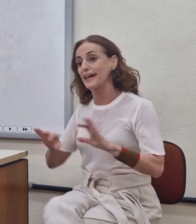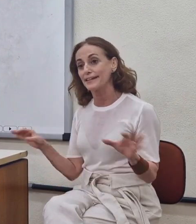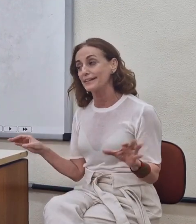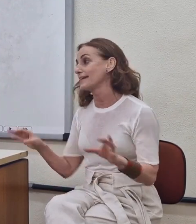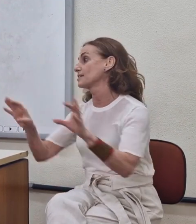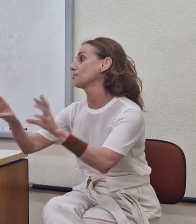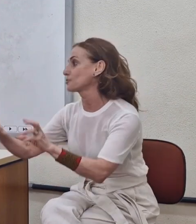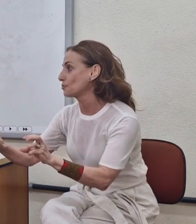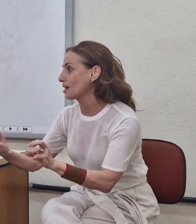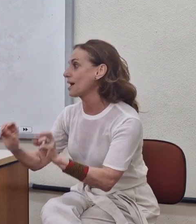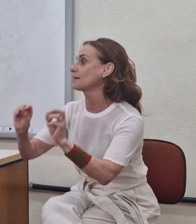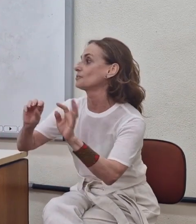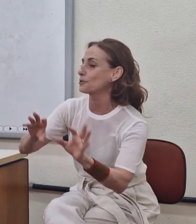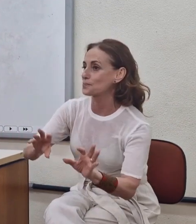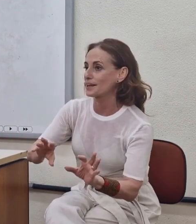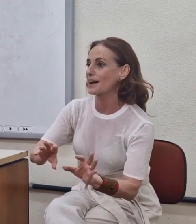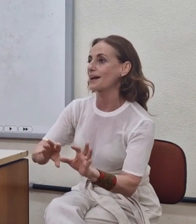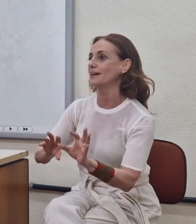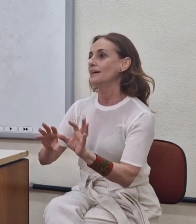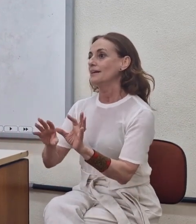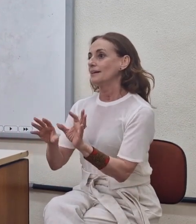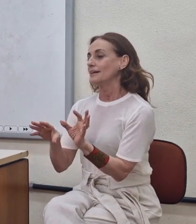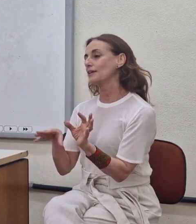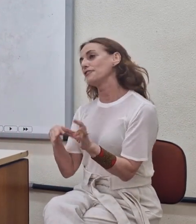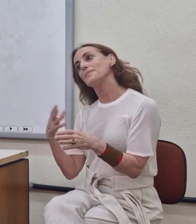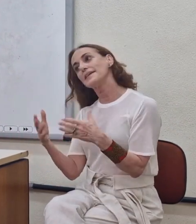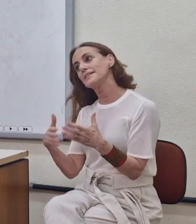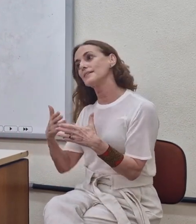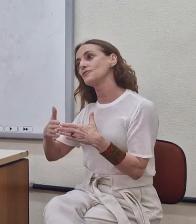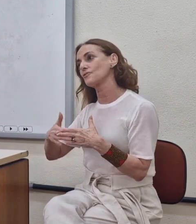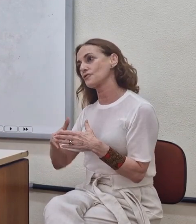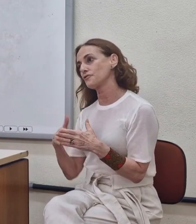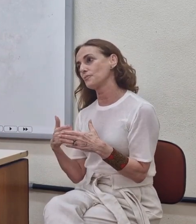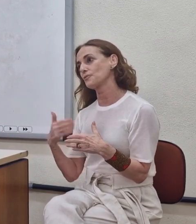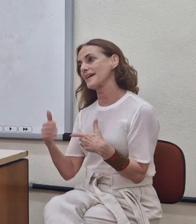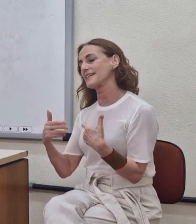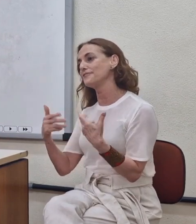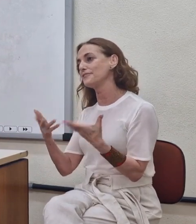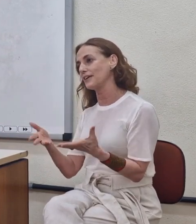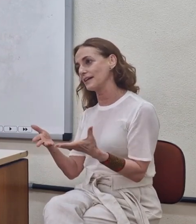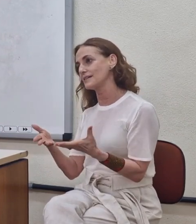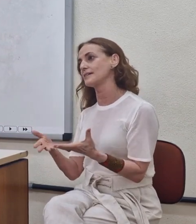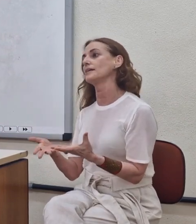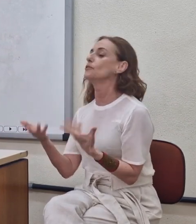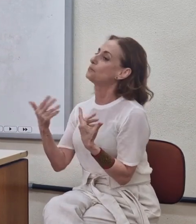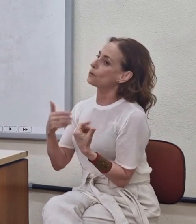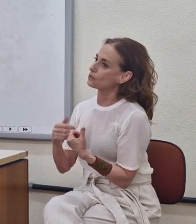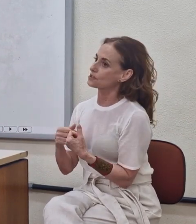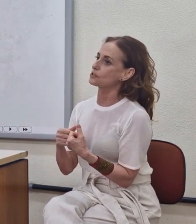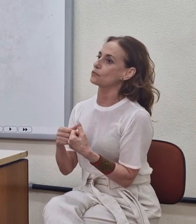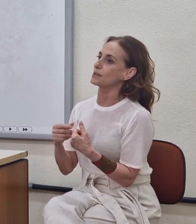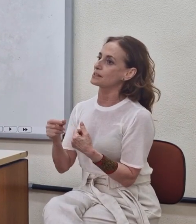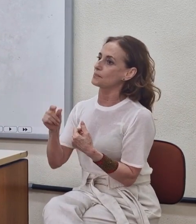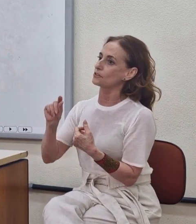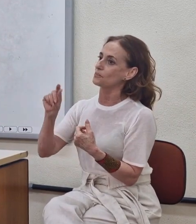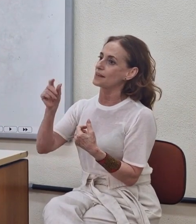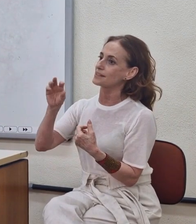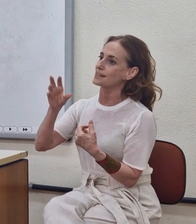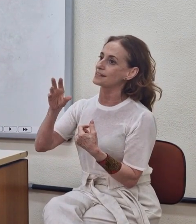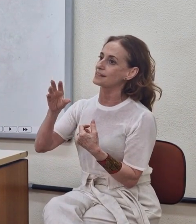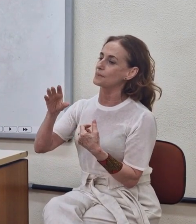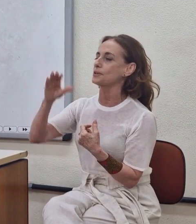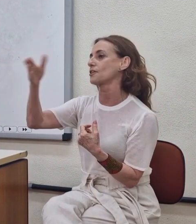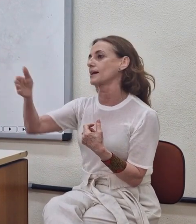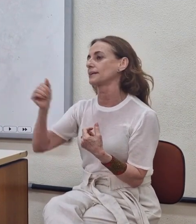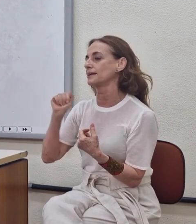vidro, porque a ideia que tem, são não tocar, não quero pegar. Então, foi mais isso, acho que foi muito mais a vivência e um pouco, assim, o conhecimento